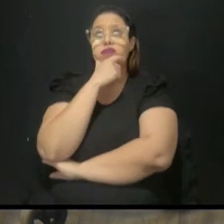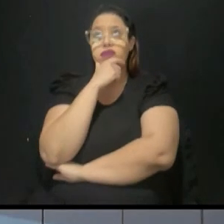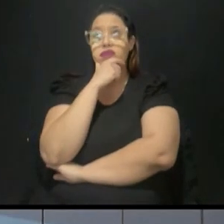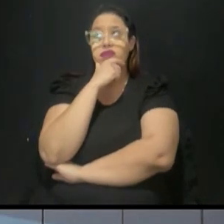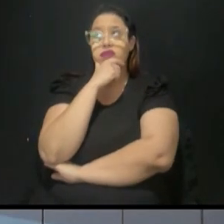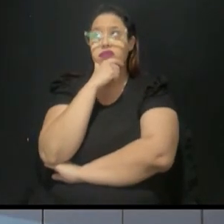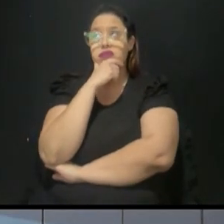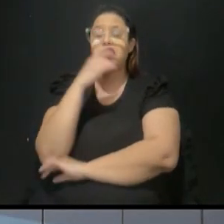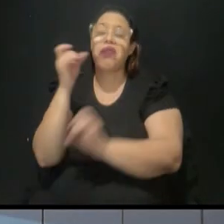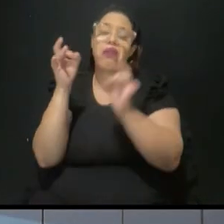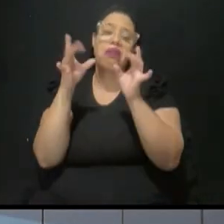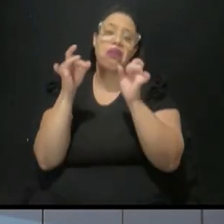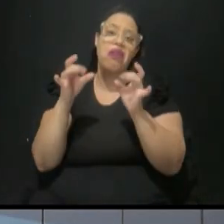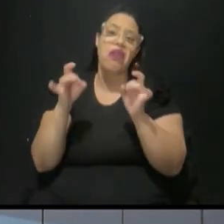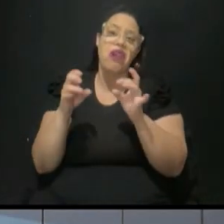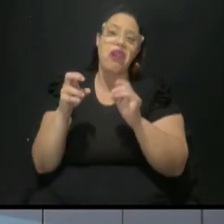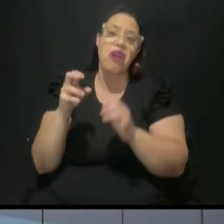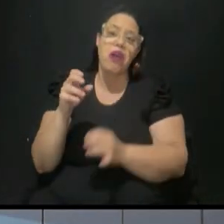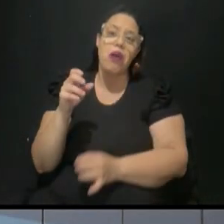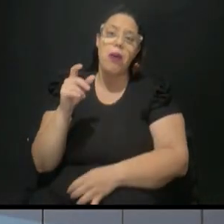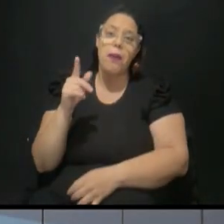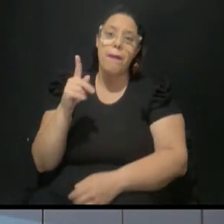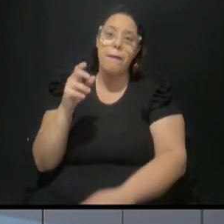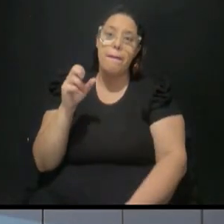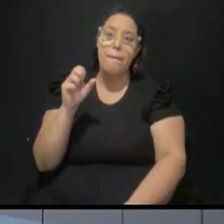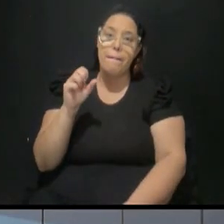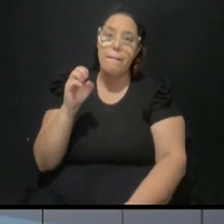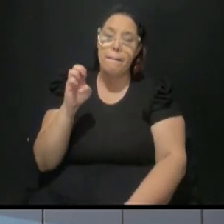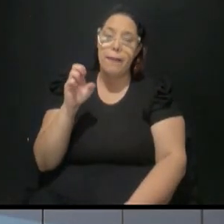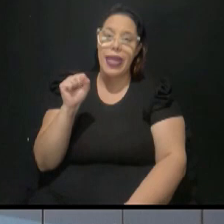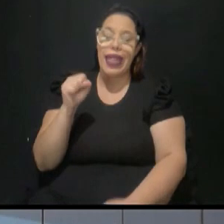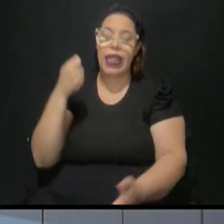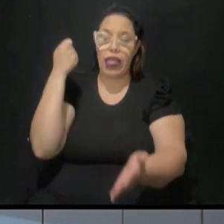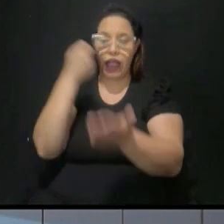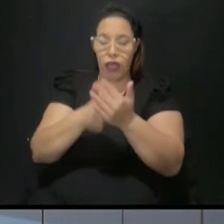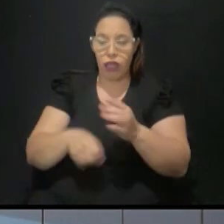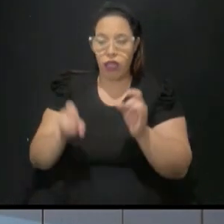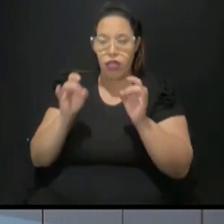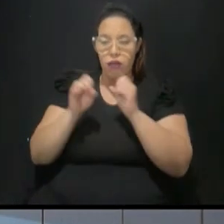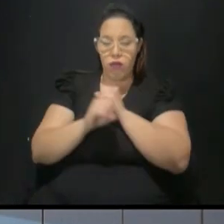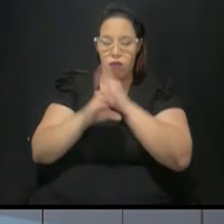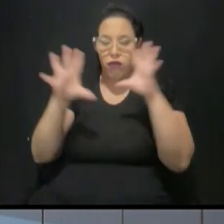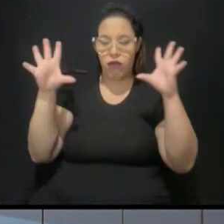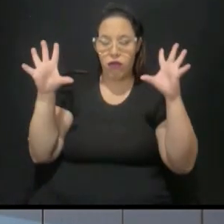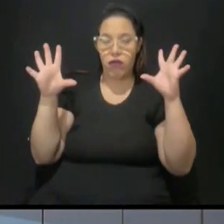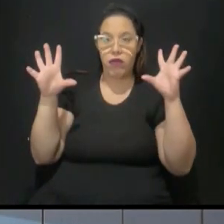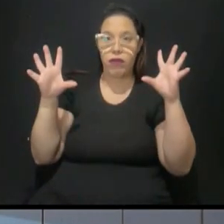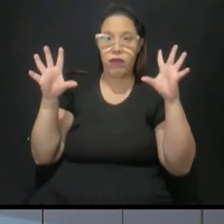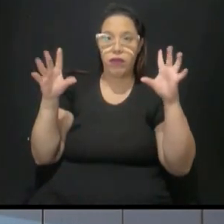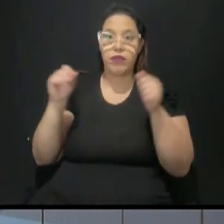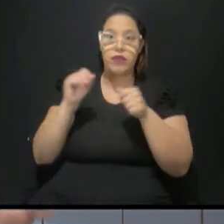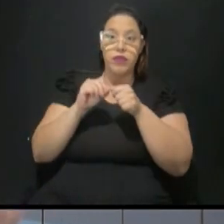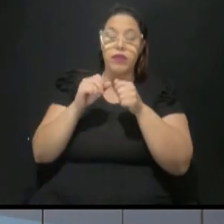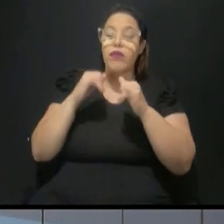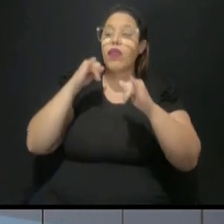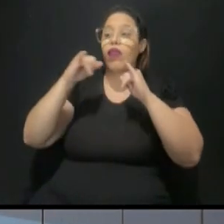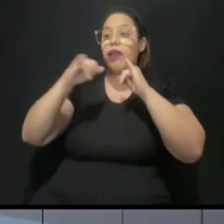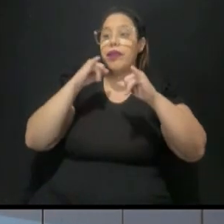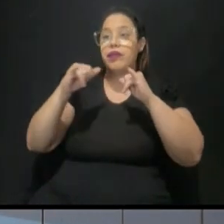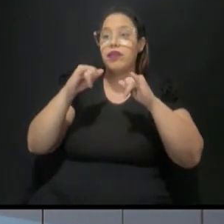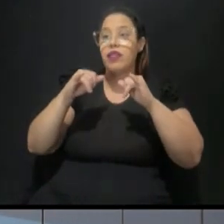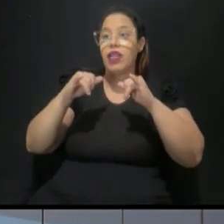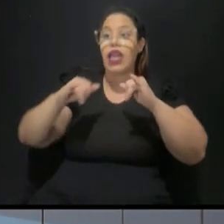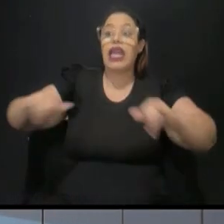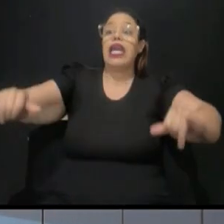Especificamente o PES, ele tem entregas muito claras nesse sentido. Tá? Porque a gente está falando e gritando aos quatro ventos